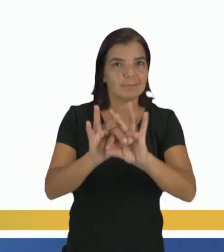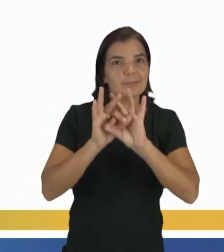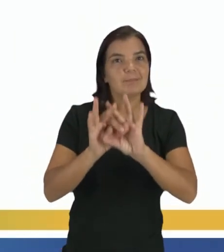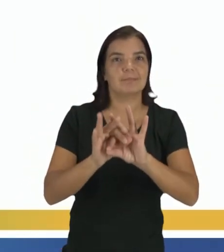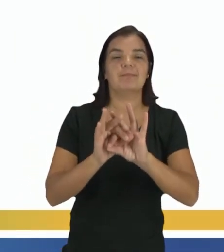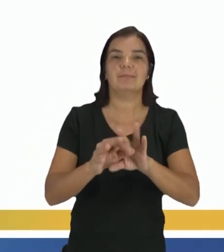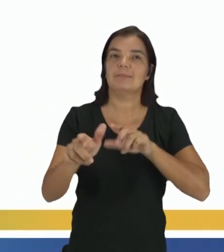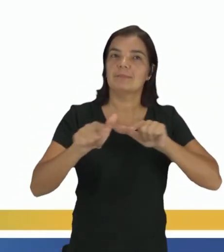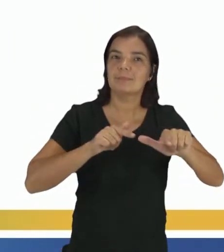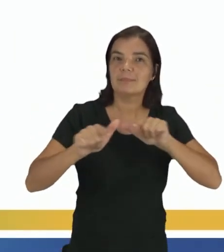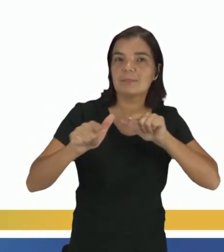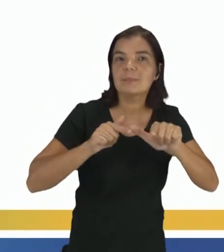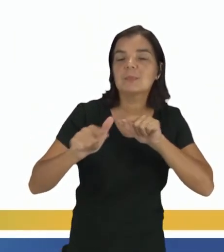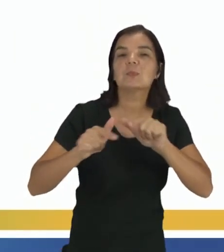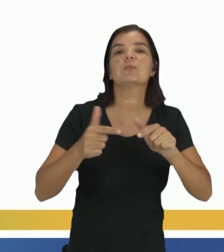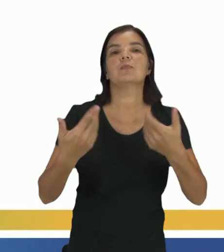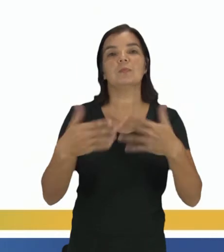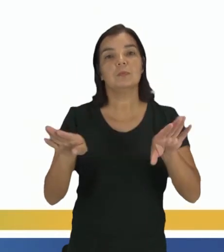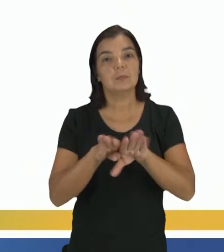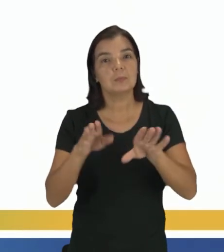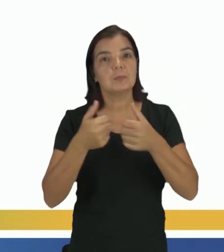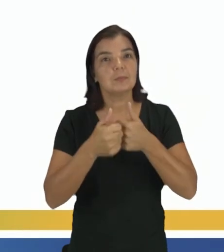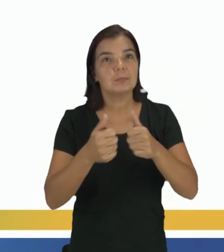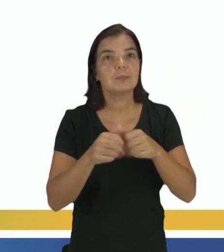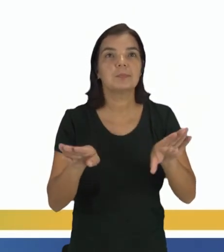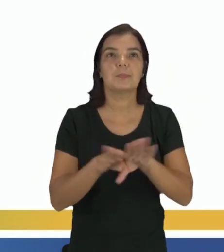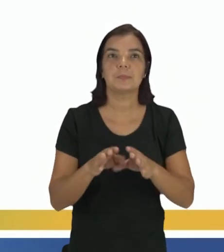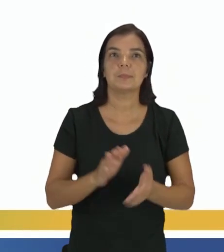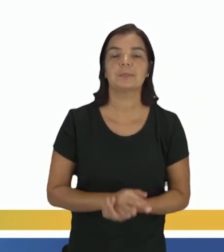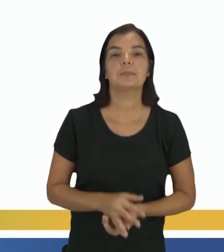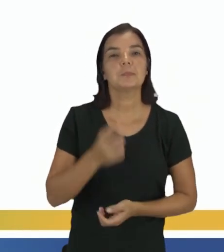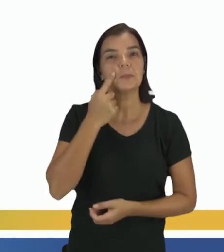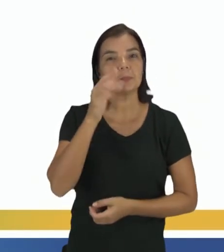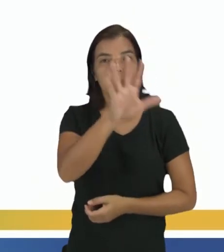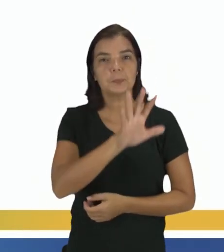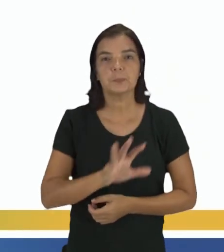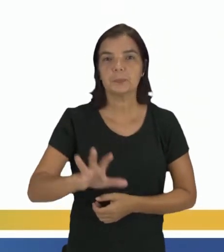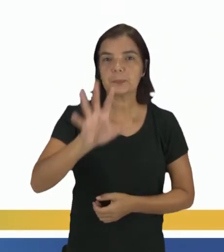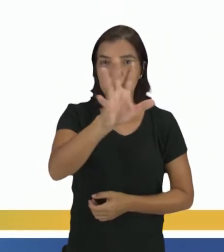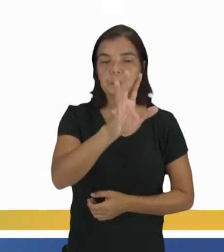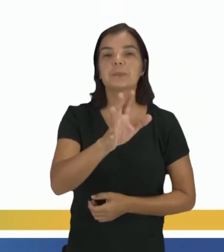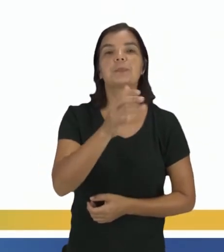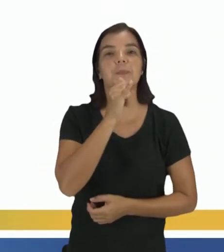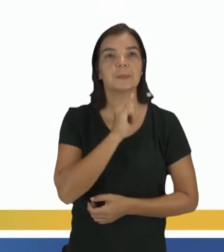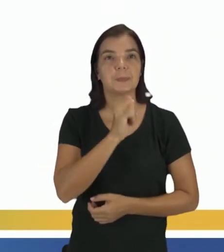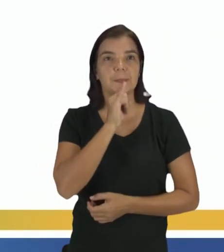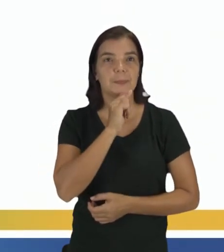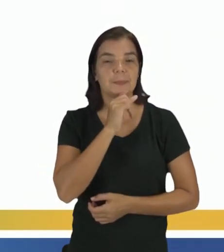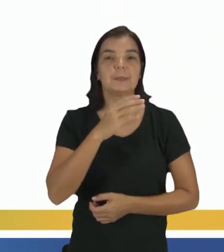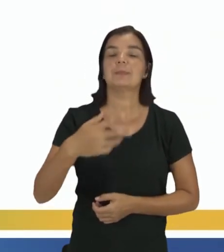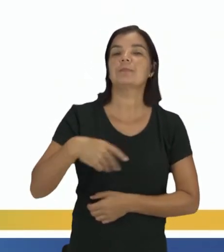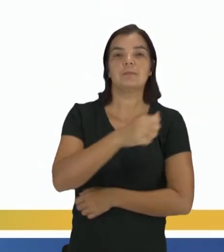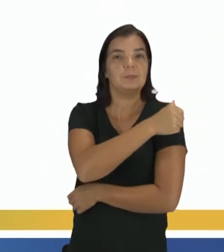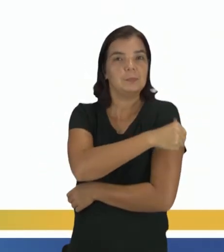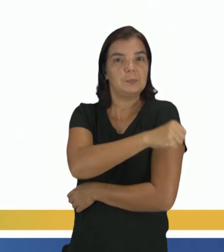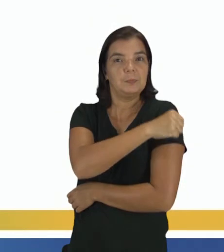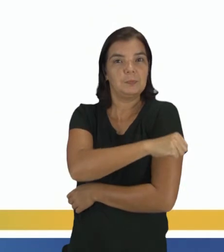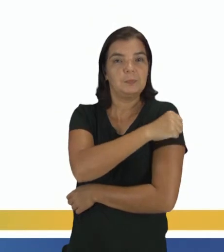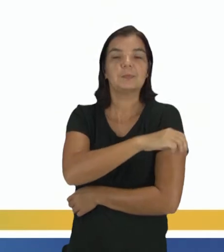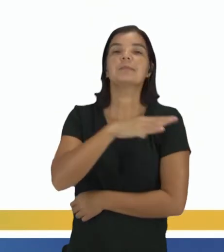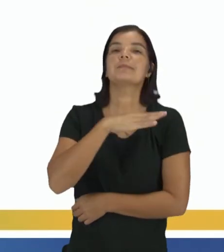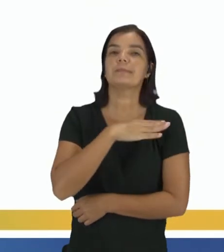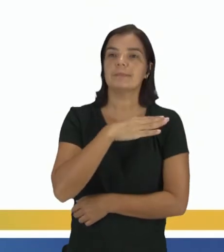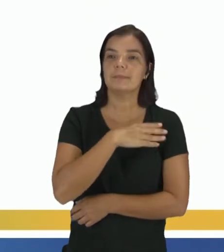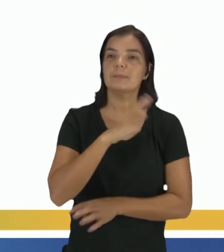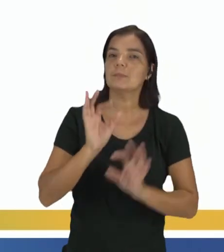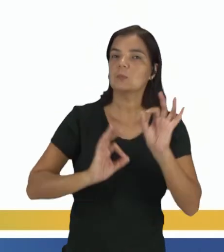tanto os seus serviços, os seus transportes também, ok? Aqui nós temos um exemplo aí da cidade do Rio de Janeiro, né, e algumas cidades